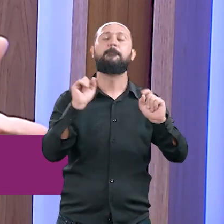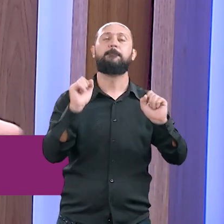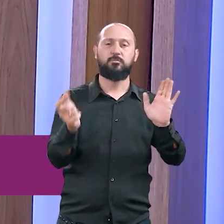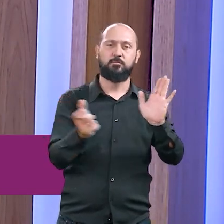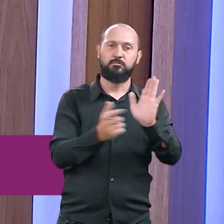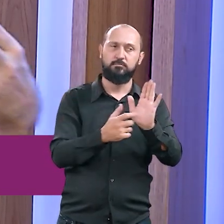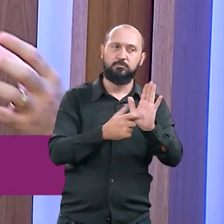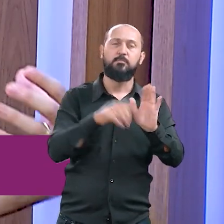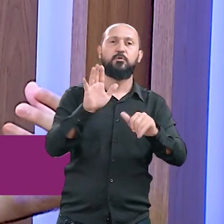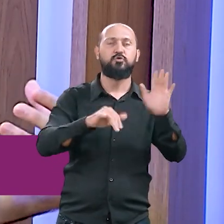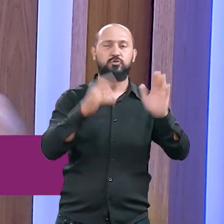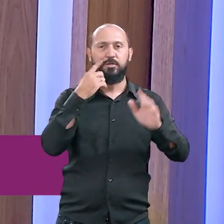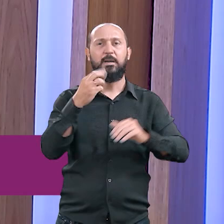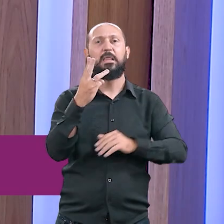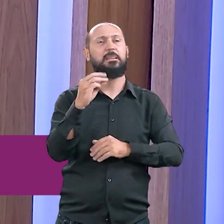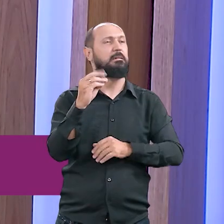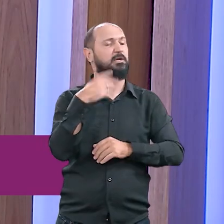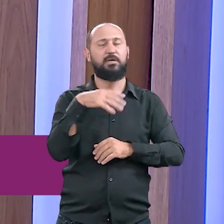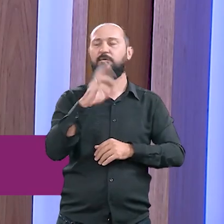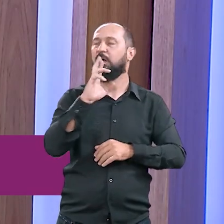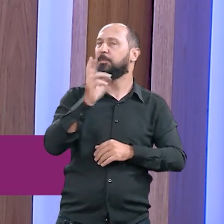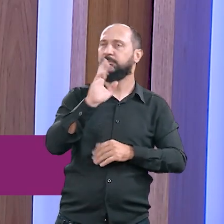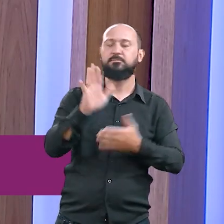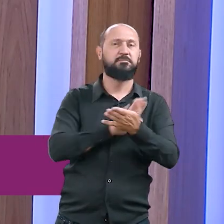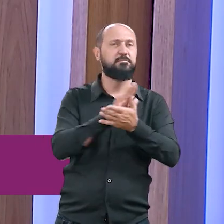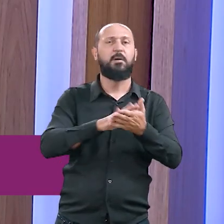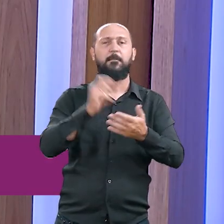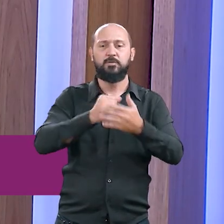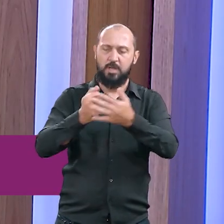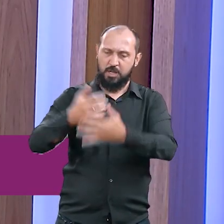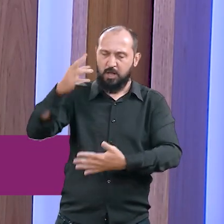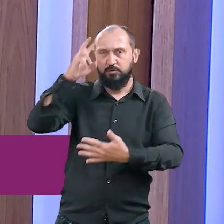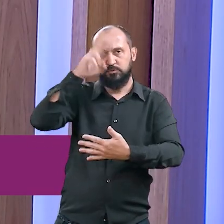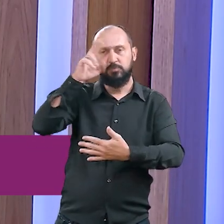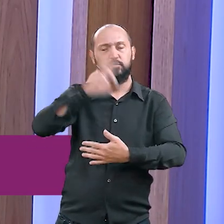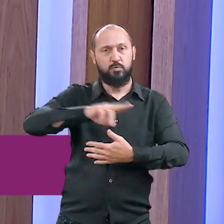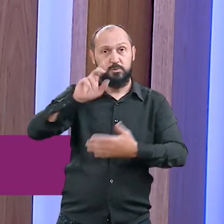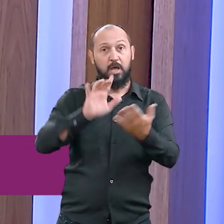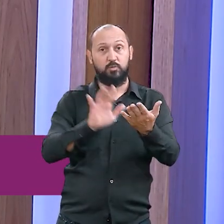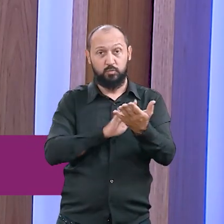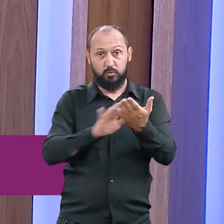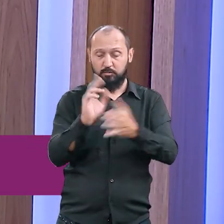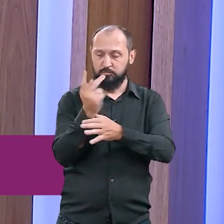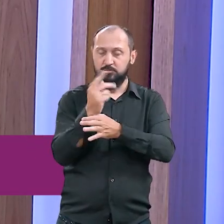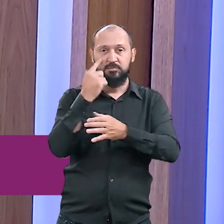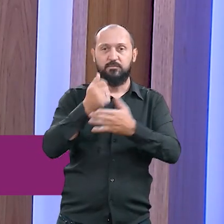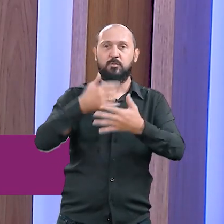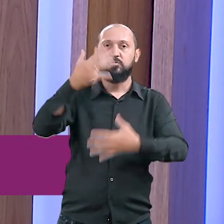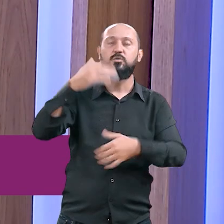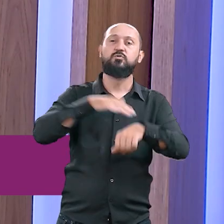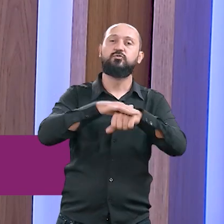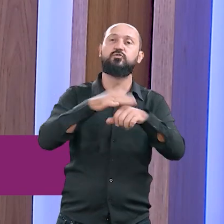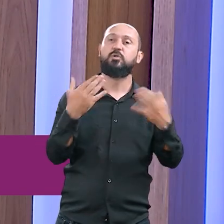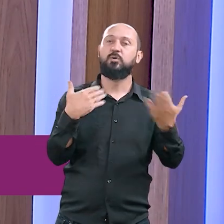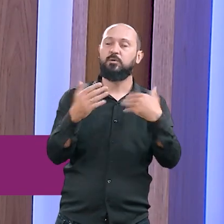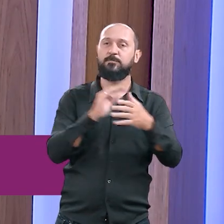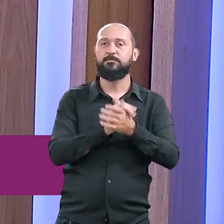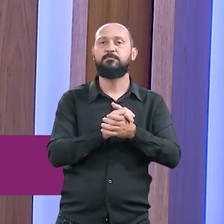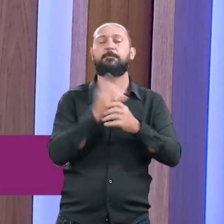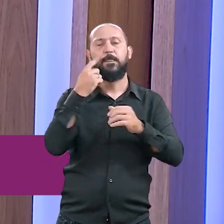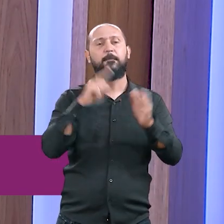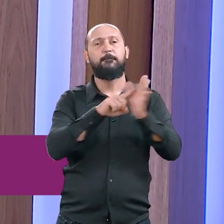outro desligar o assistente virtual, porque nós somos ouvidos constantemente. Isso é verdade? Bom,